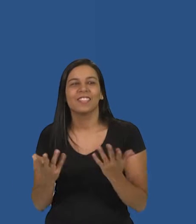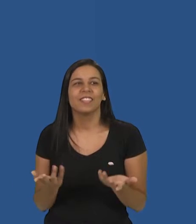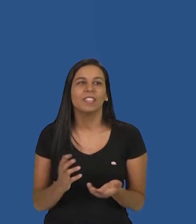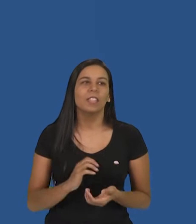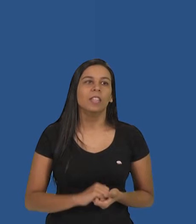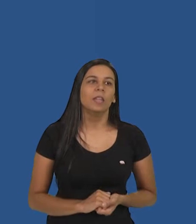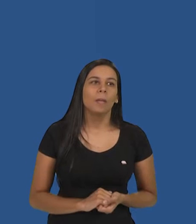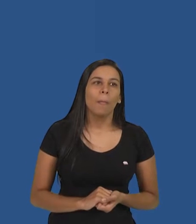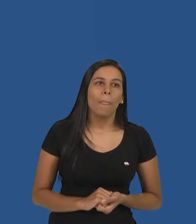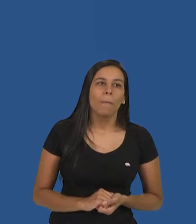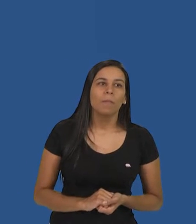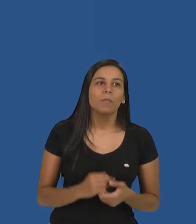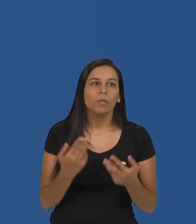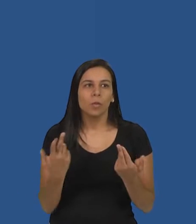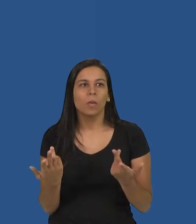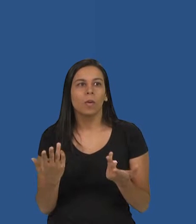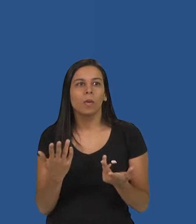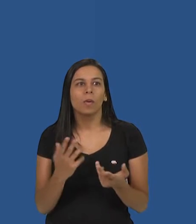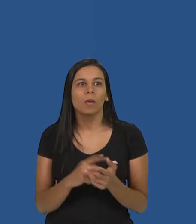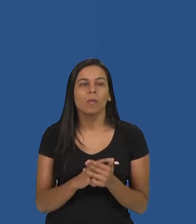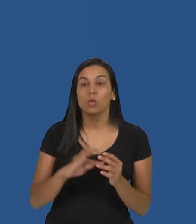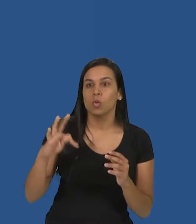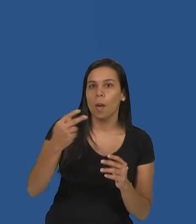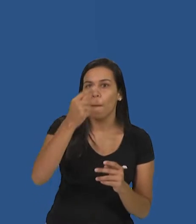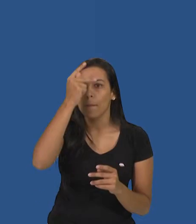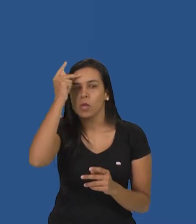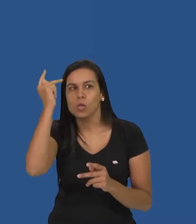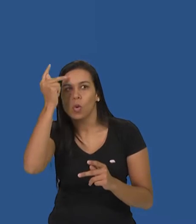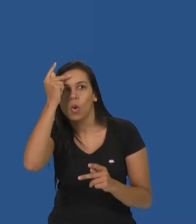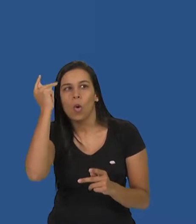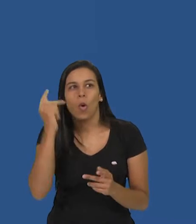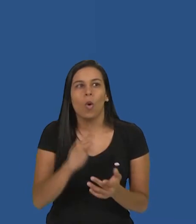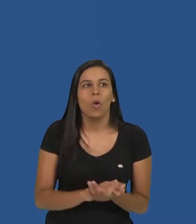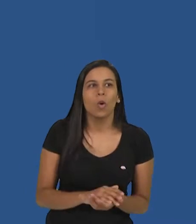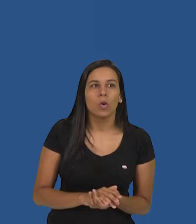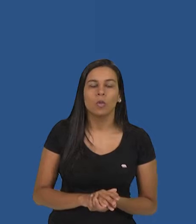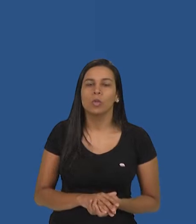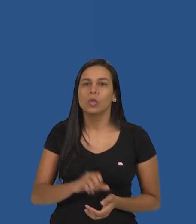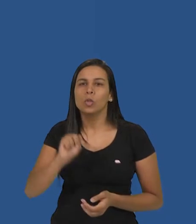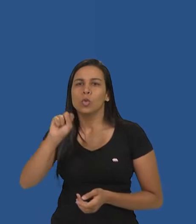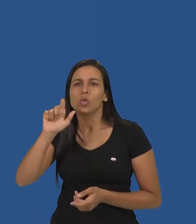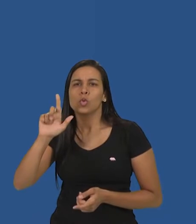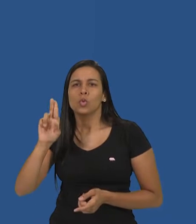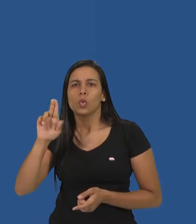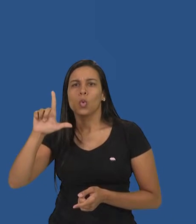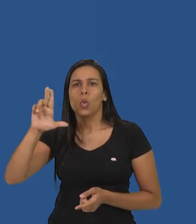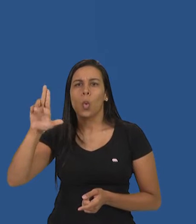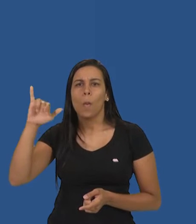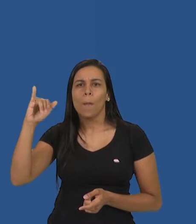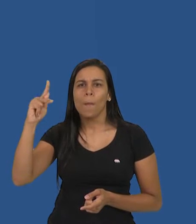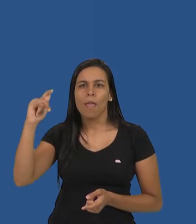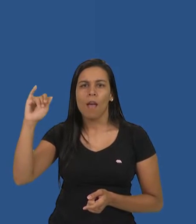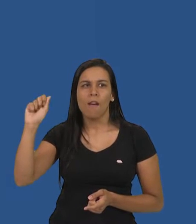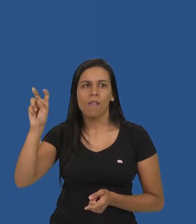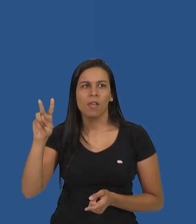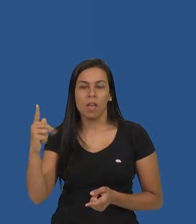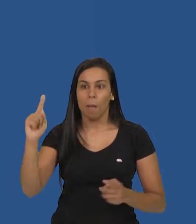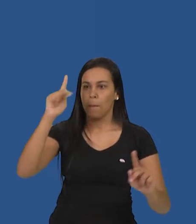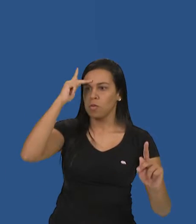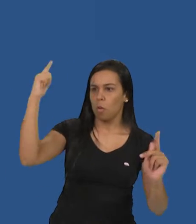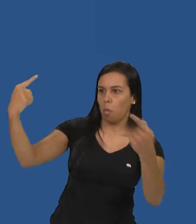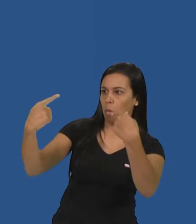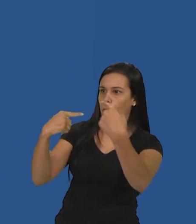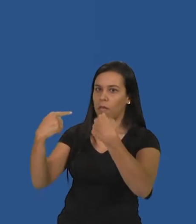acontecer com sulupiar, né? Todas as pessoas sulupiavam para mim, riam para mim, apontavam para mim. Fuepa, né? Eu estava usando